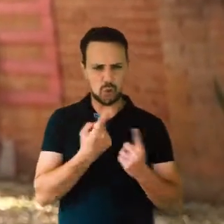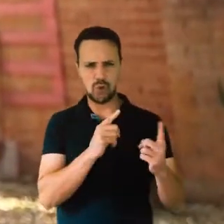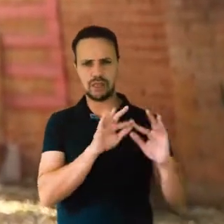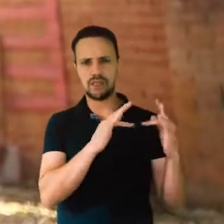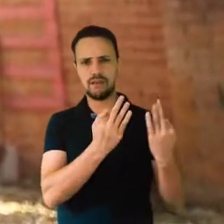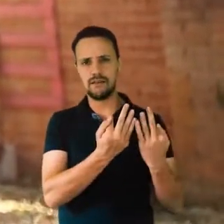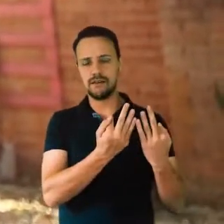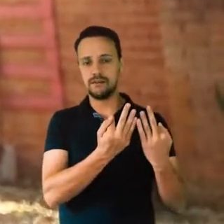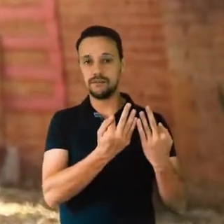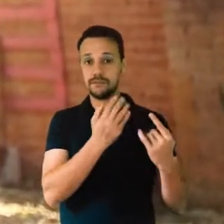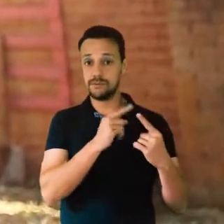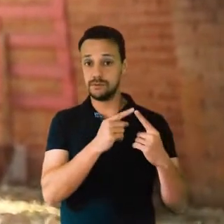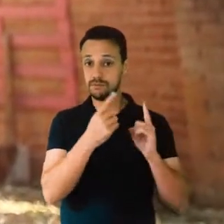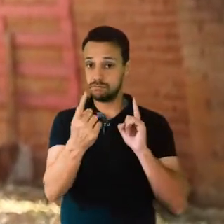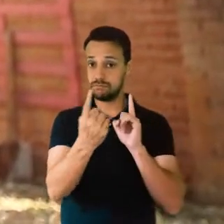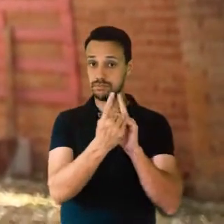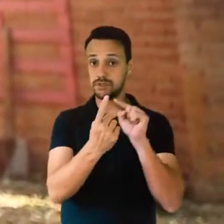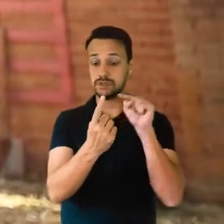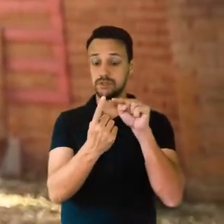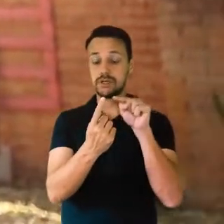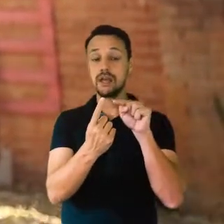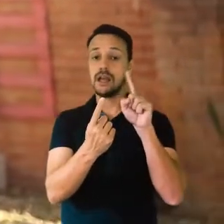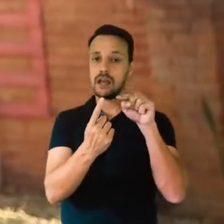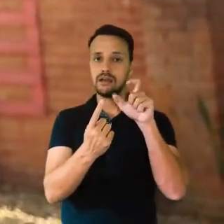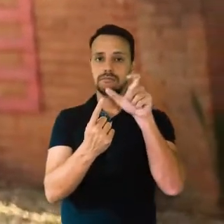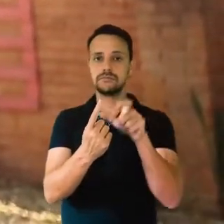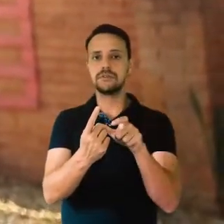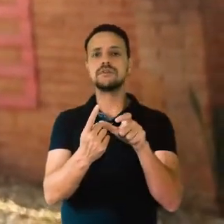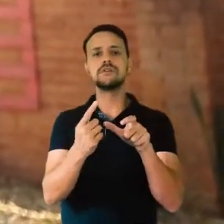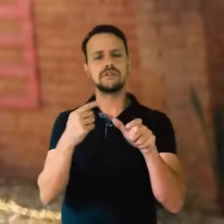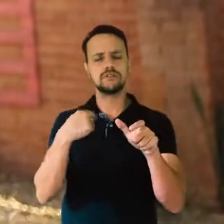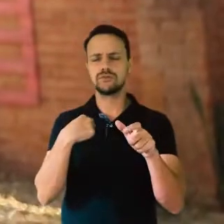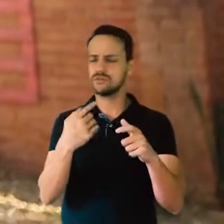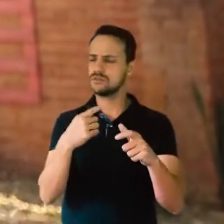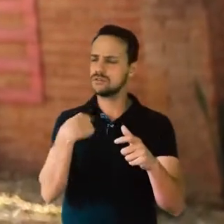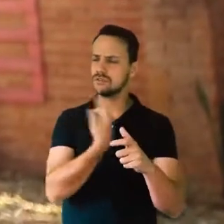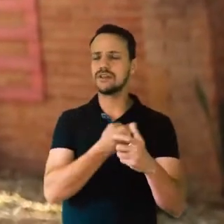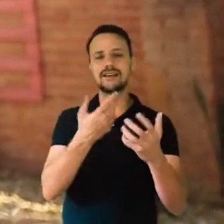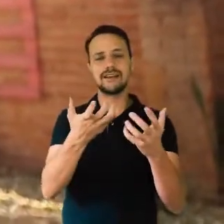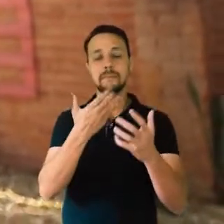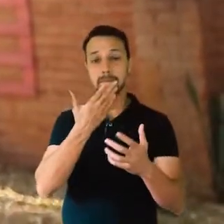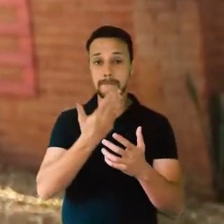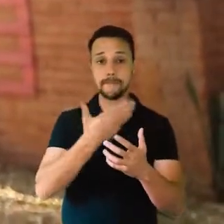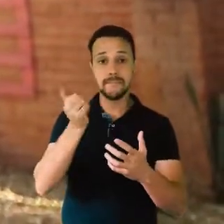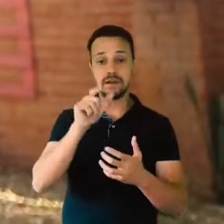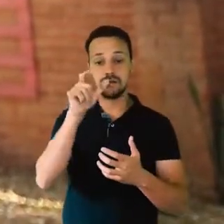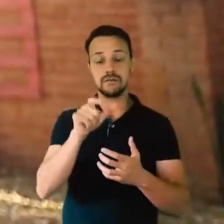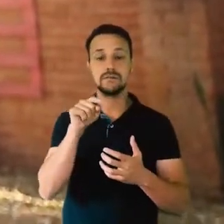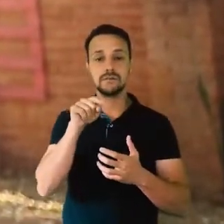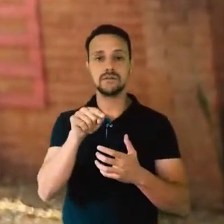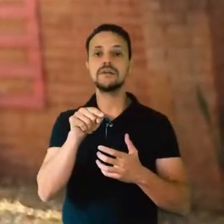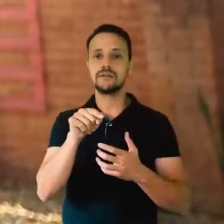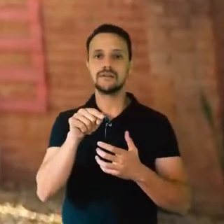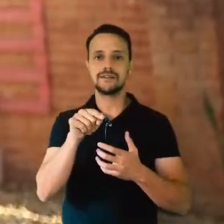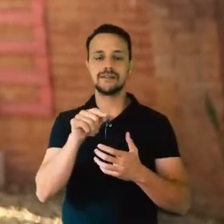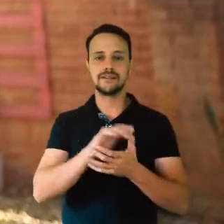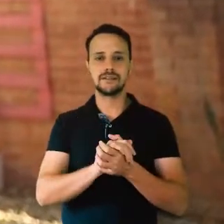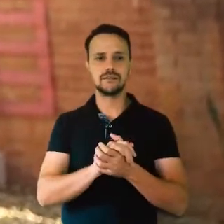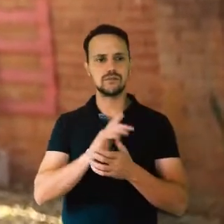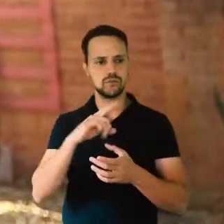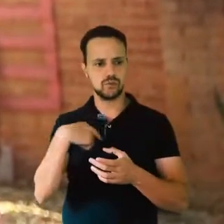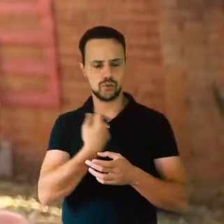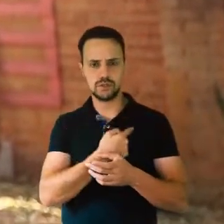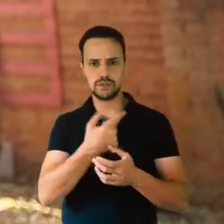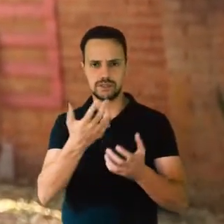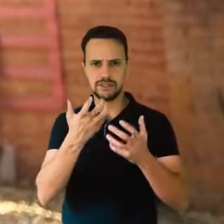importante. Quem que é o centro do atendimento? É o paciente. Então a gente vai fazer o melhor que pode para aquele paciente. A